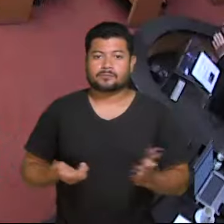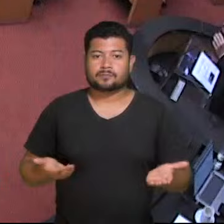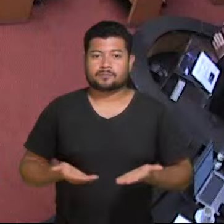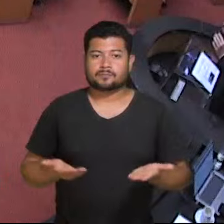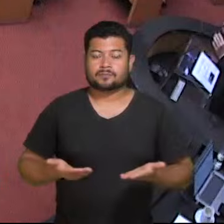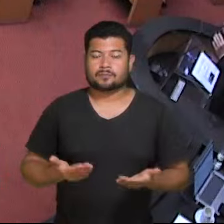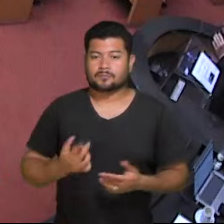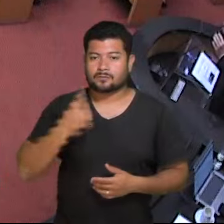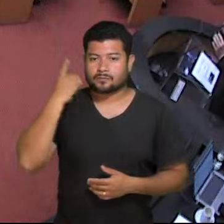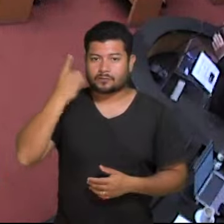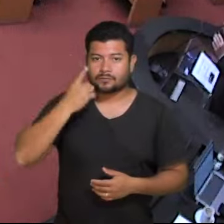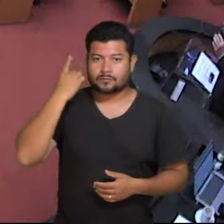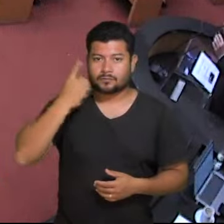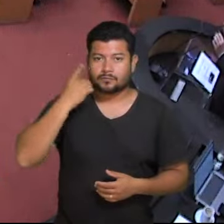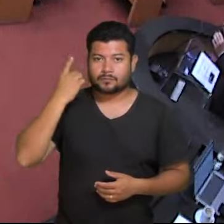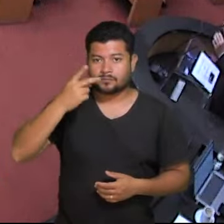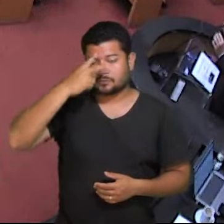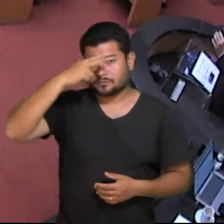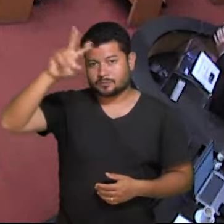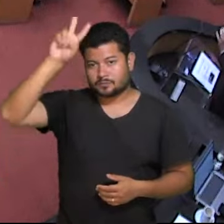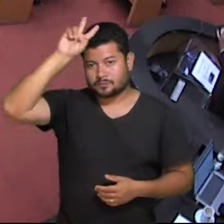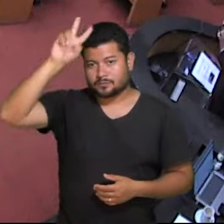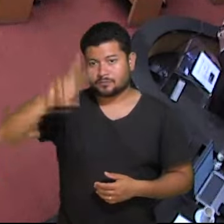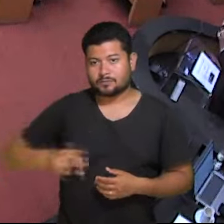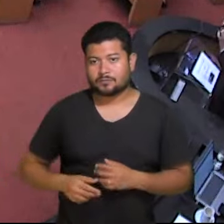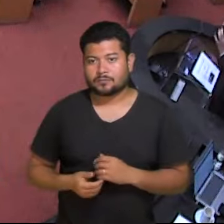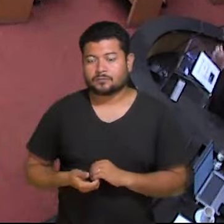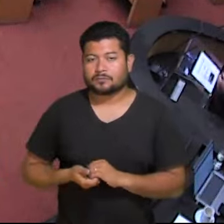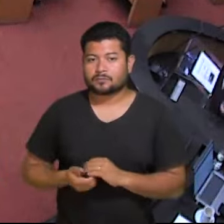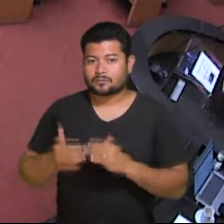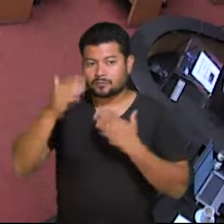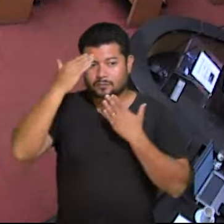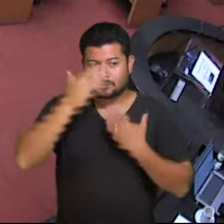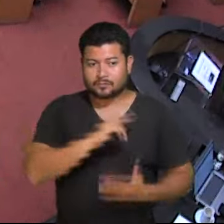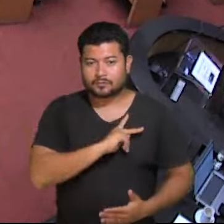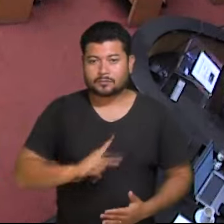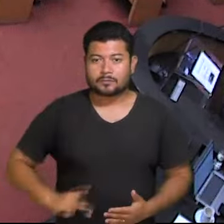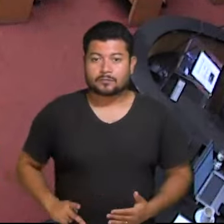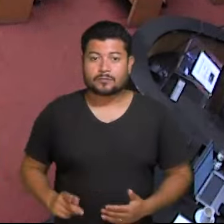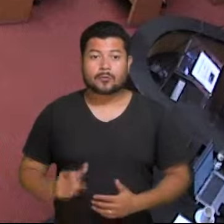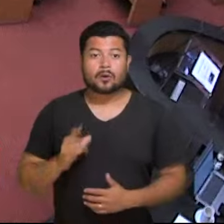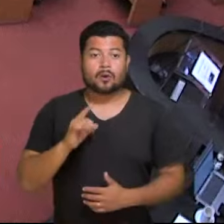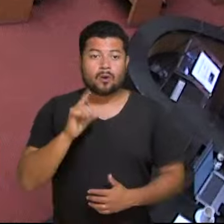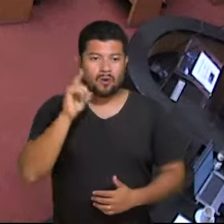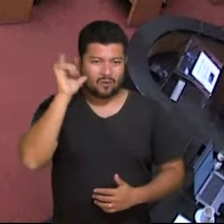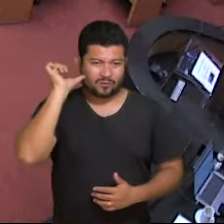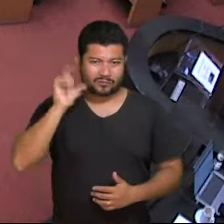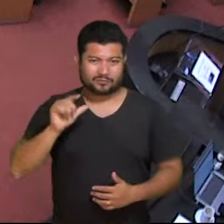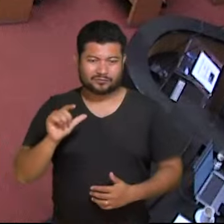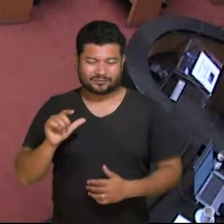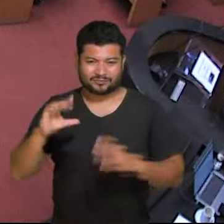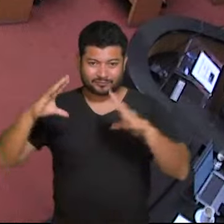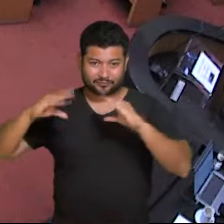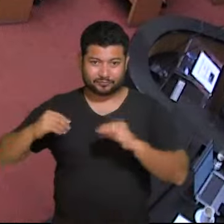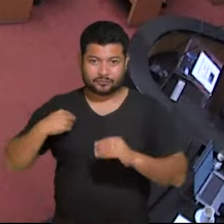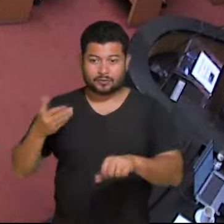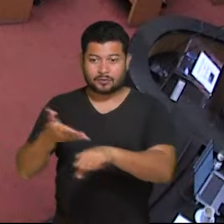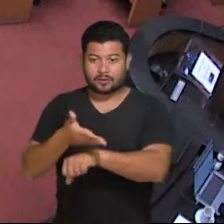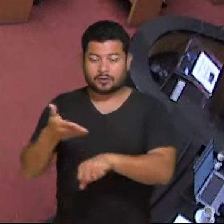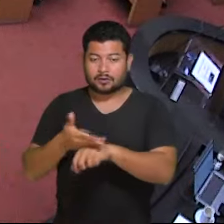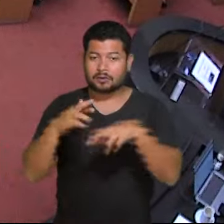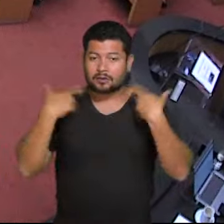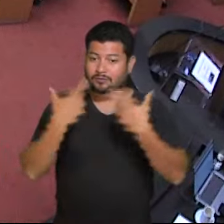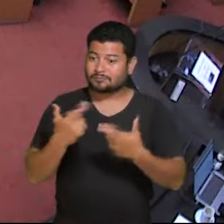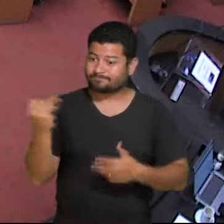deputado Dr. Vicente Caro Preso. Obrigado, senhor presidente. Ontem, à noite, eu participei de uma importante